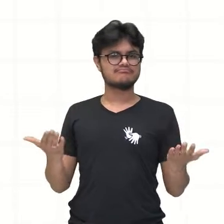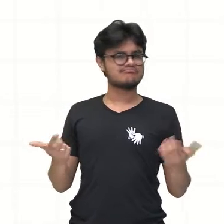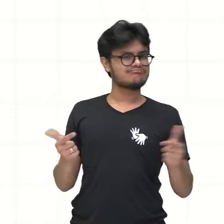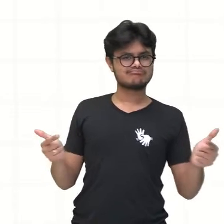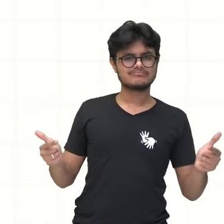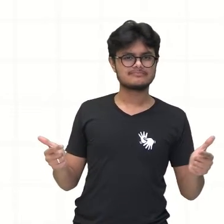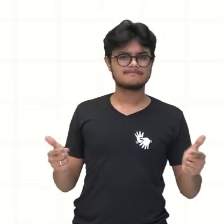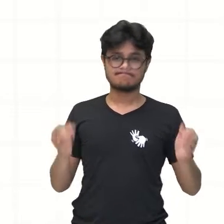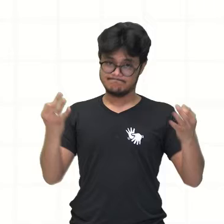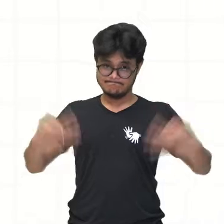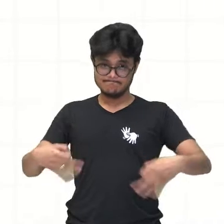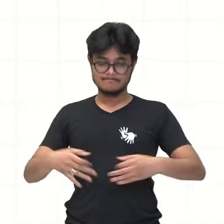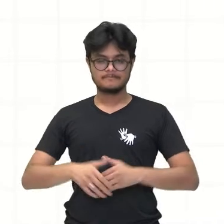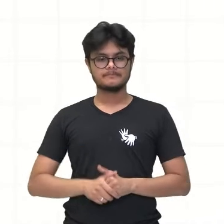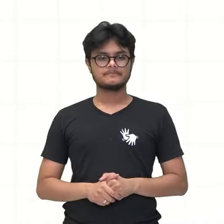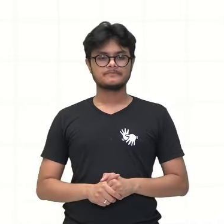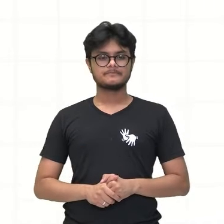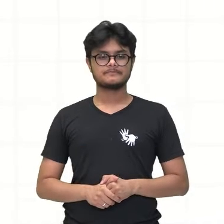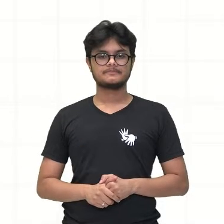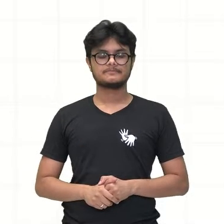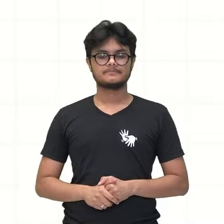ordem decrescente.